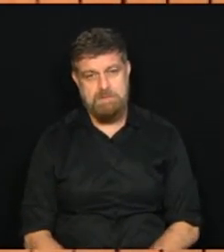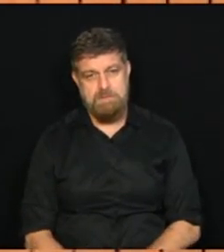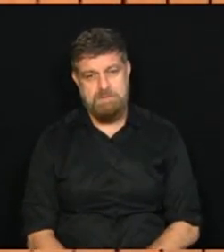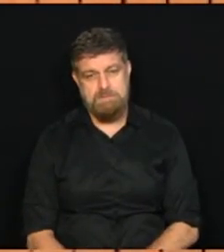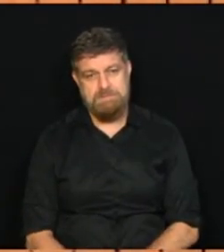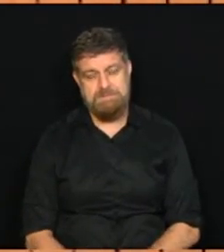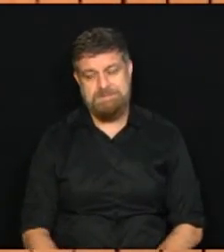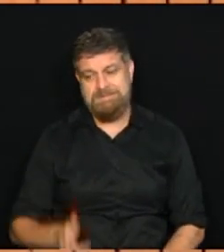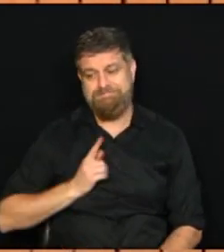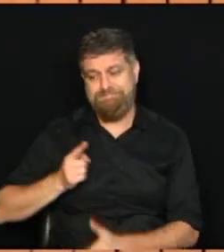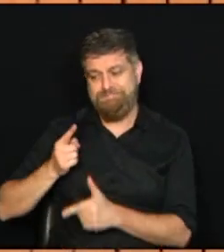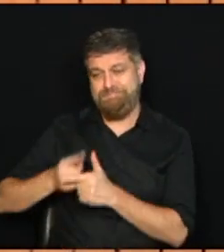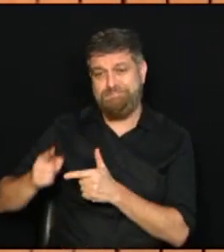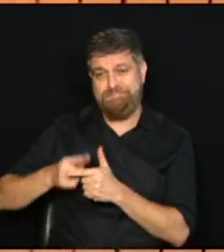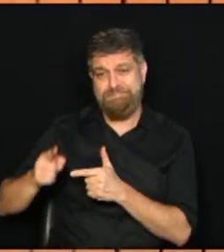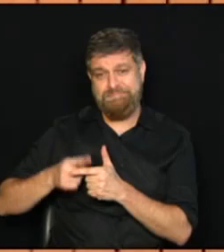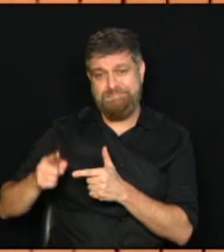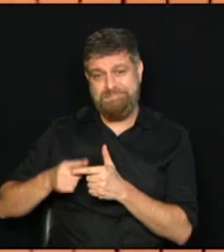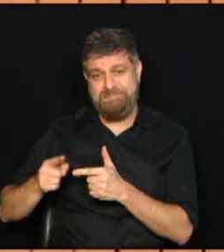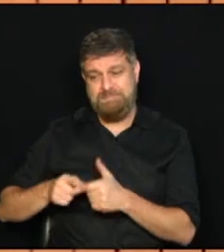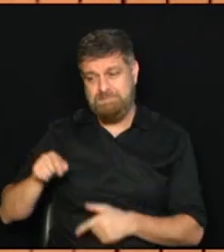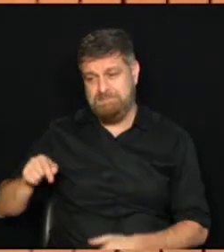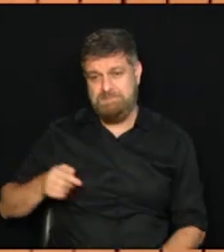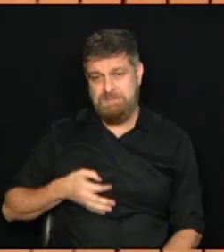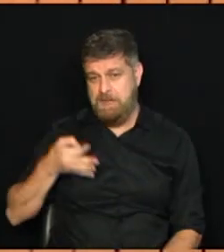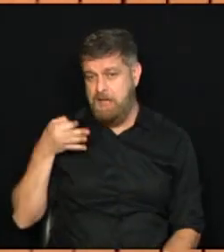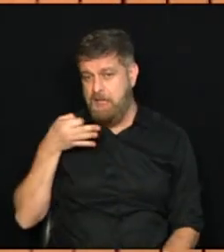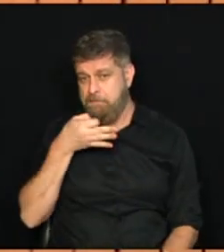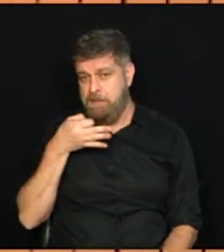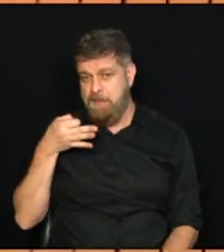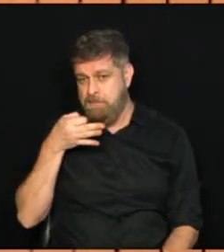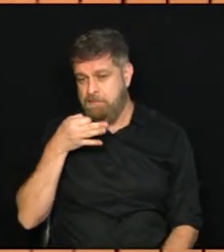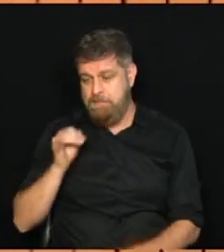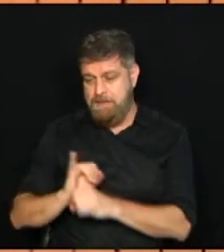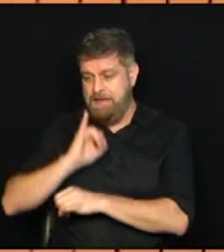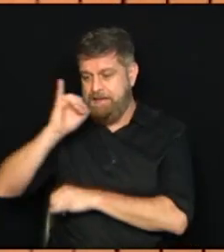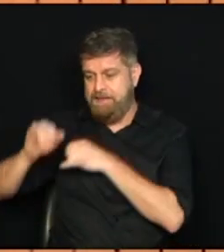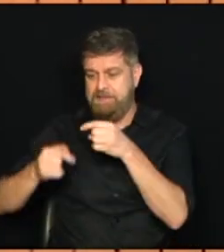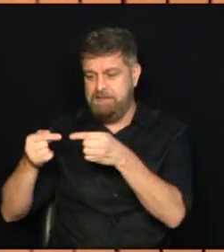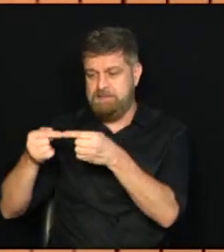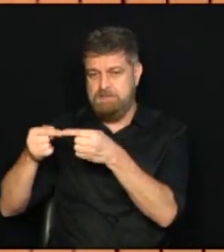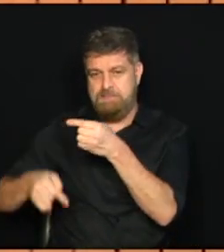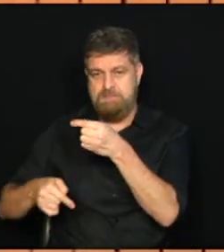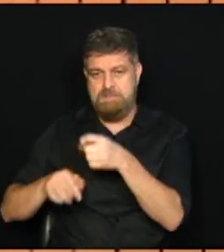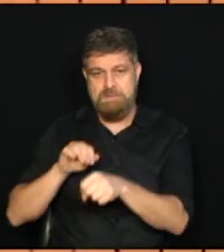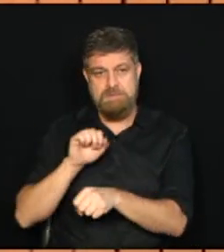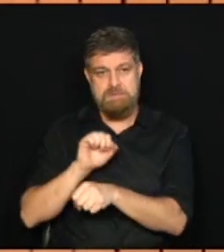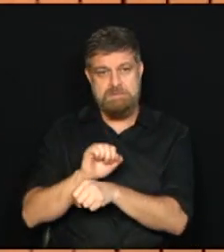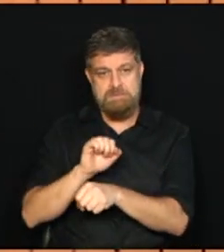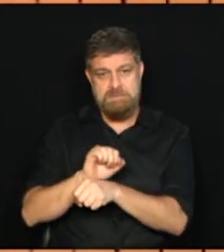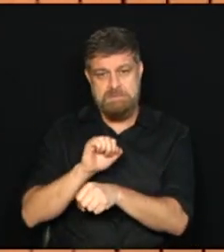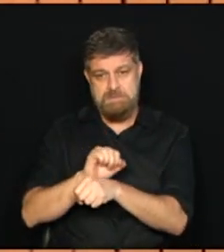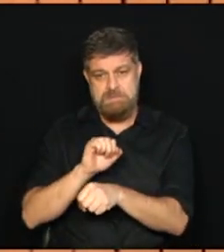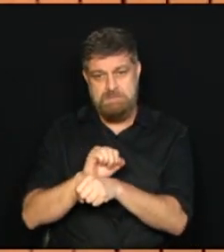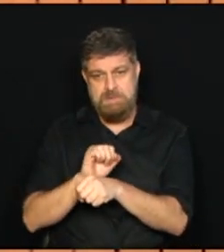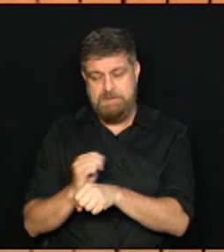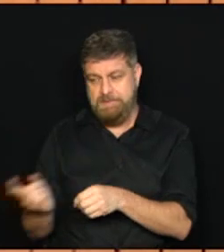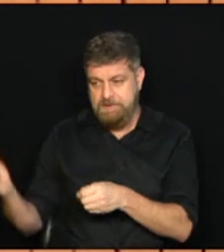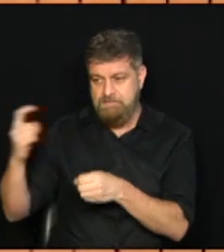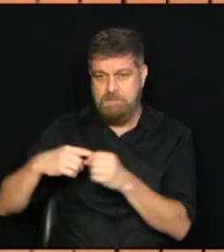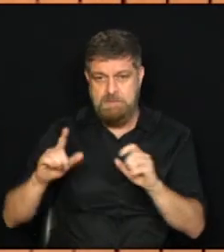Tivemos aí um problema técnico com a doutora André, a gente aguarda o retorno